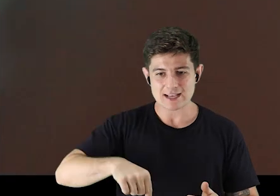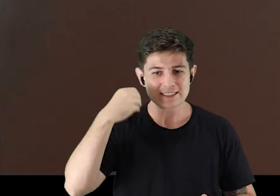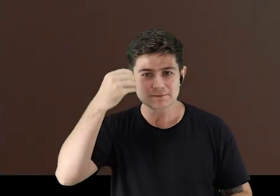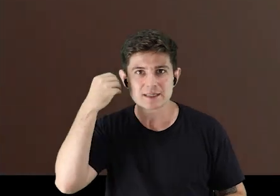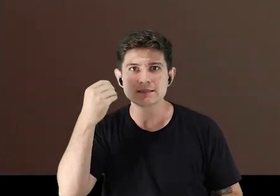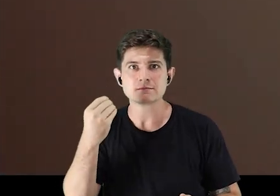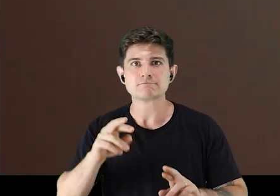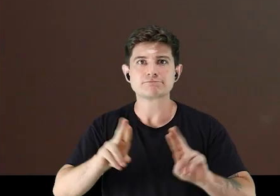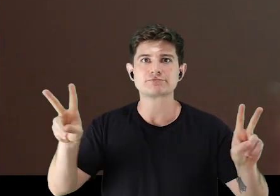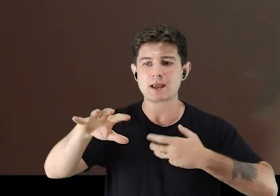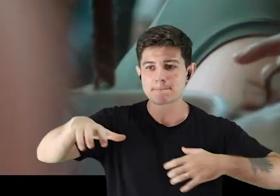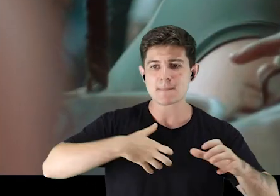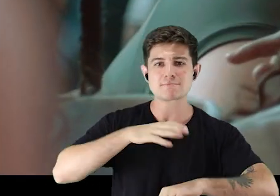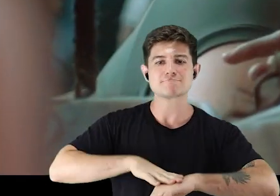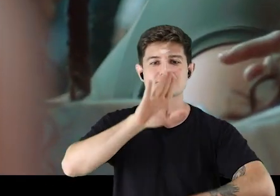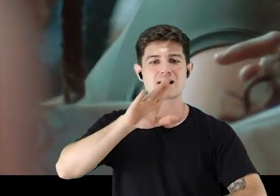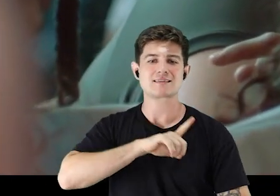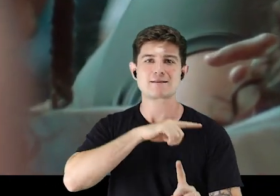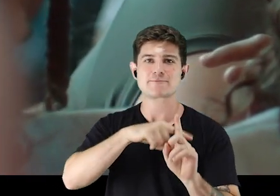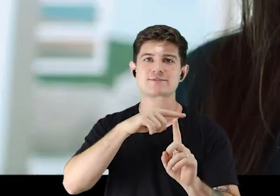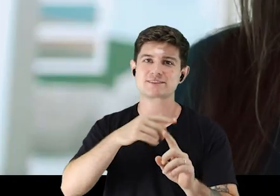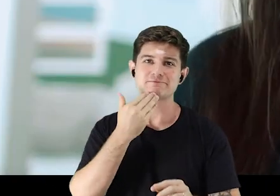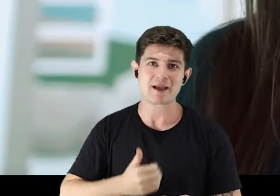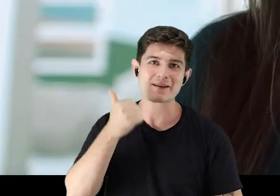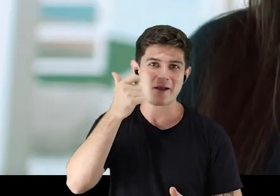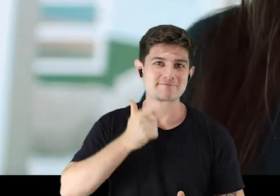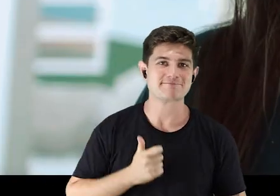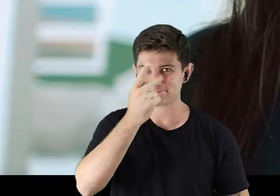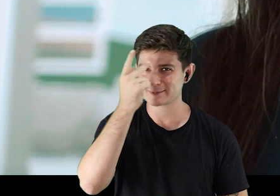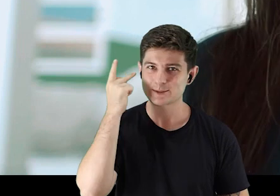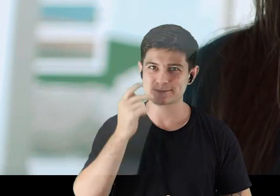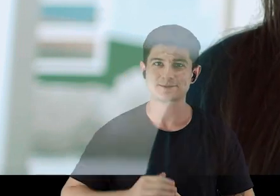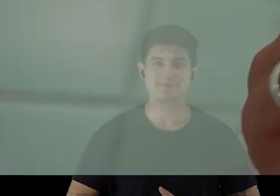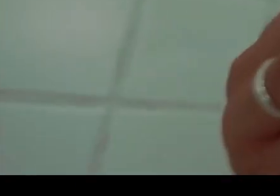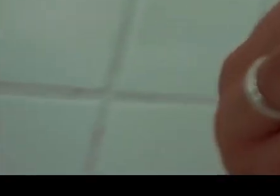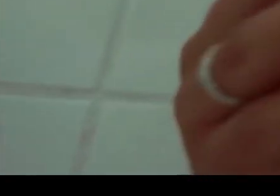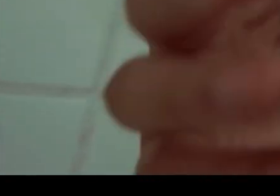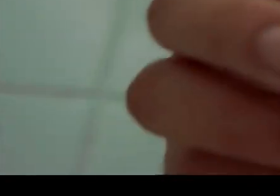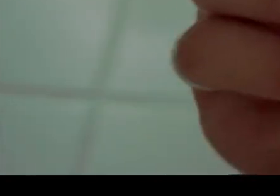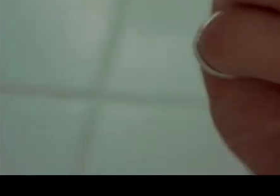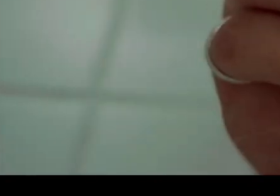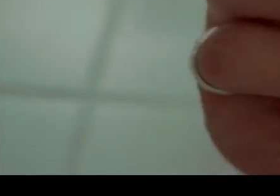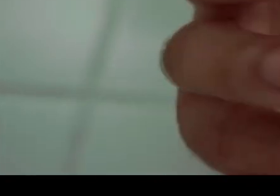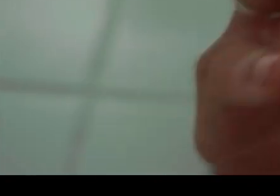para experiências assim, a gente acaba se tornando mais empático com tudo e com todos, e tem uma vantagem de ser uma pessoa melhor.